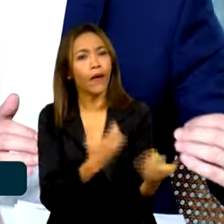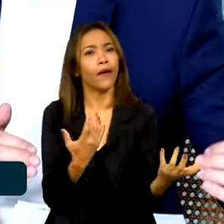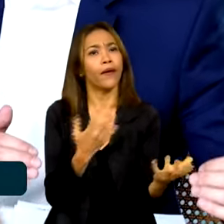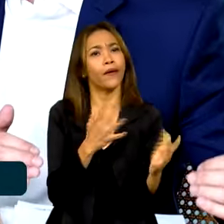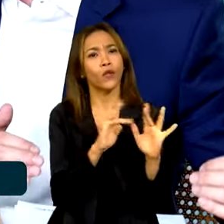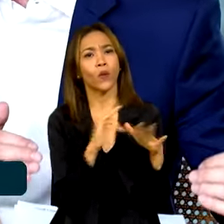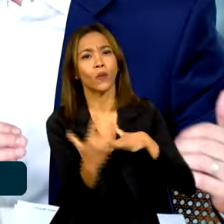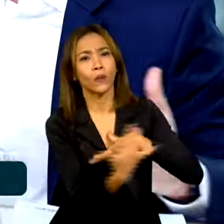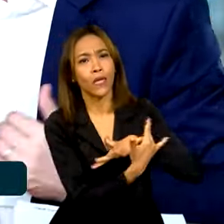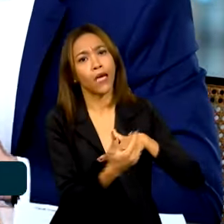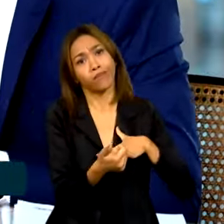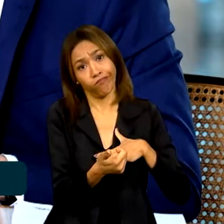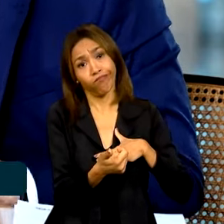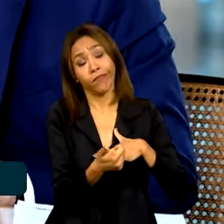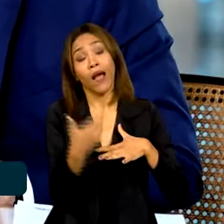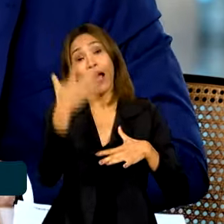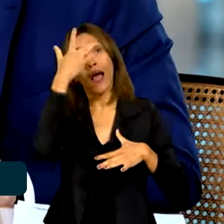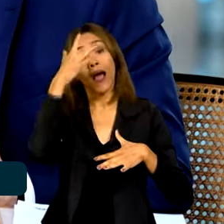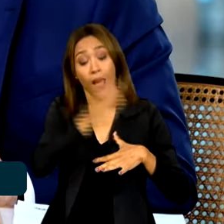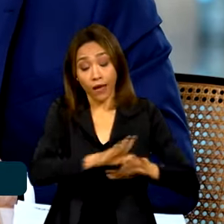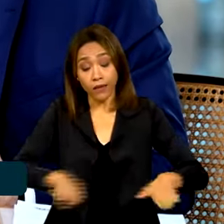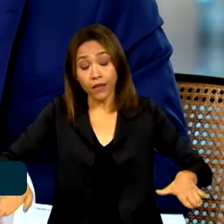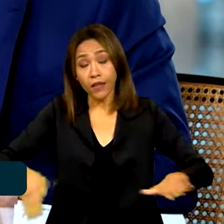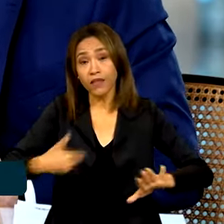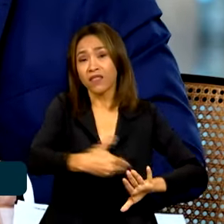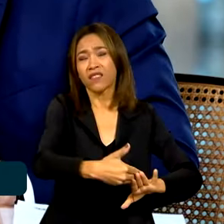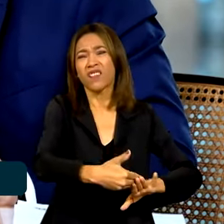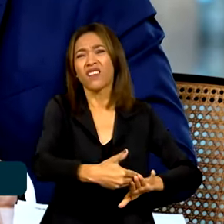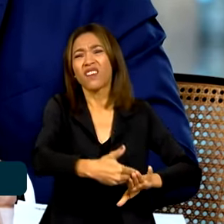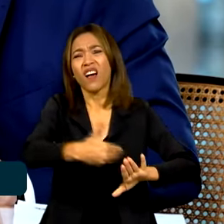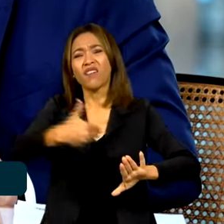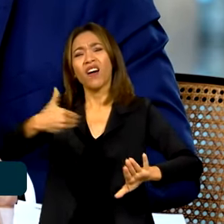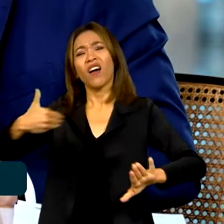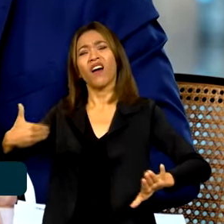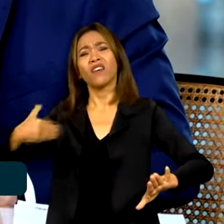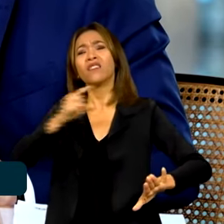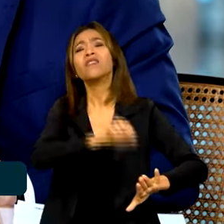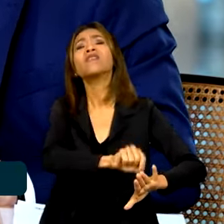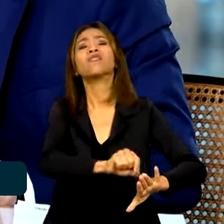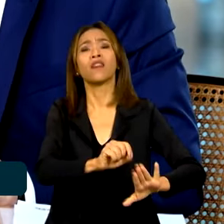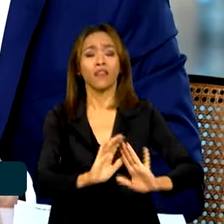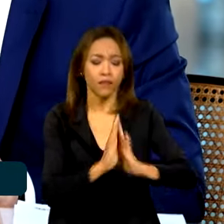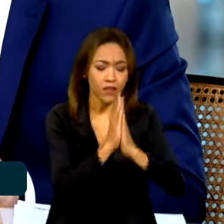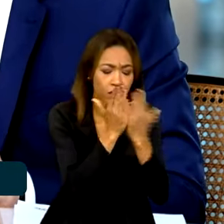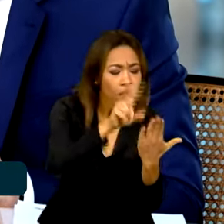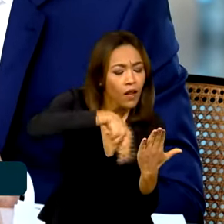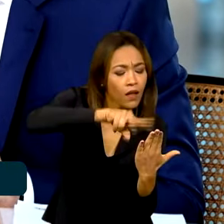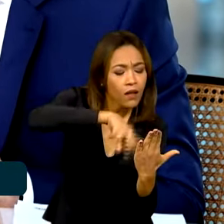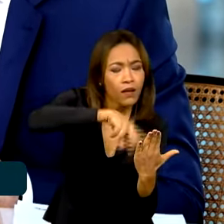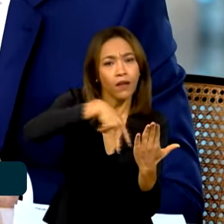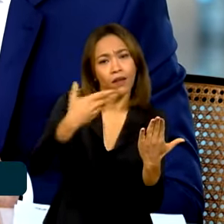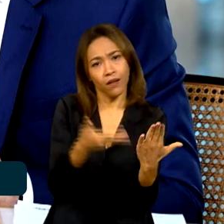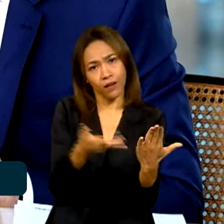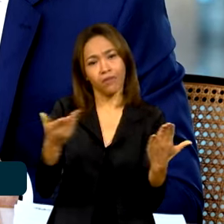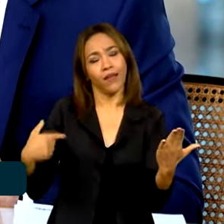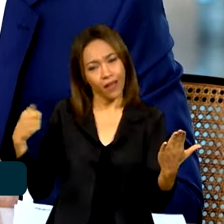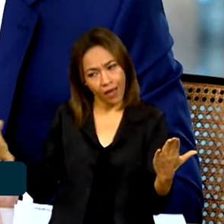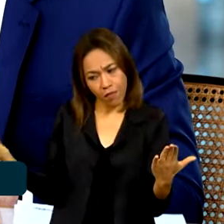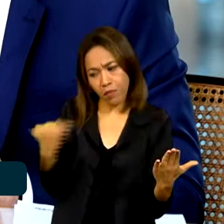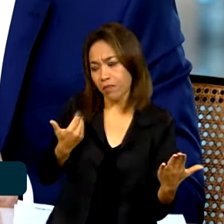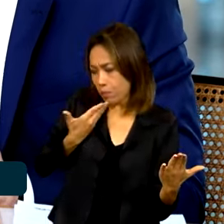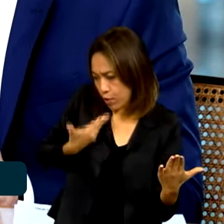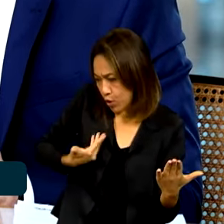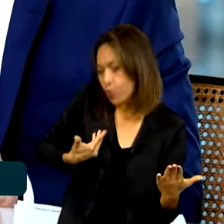que afasta as crianças afasta os idosos da questão da leitura e aí foi um pedido que o presidente nos fez e nós vamos incentivar para que isso